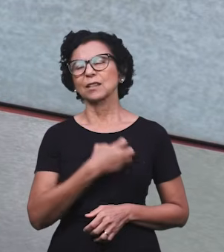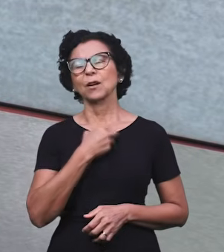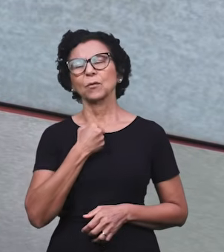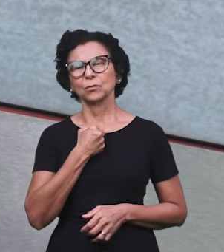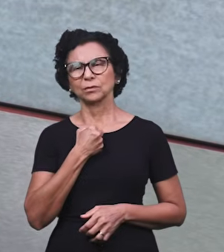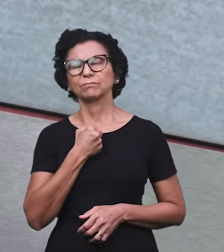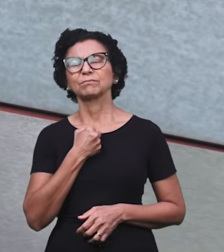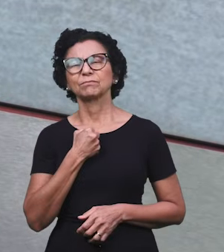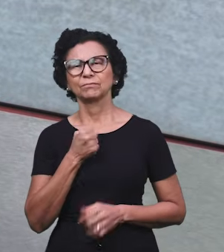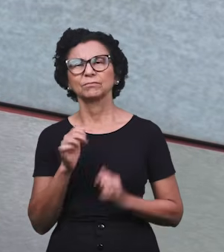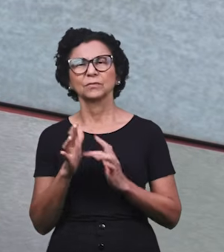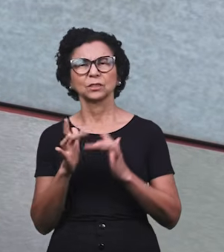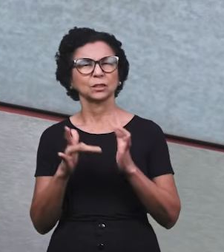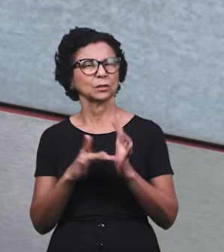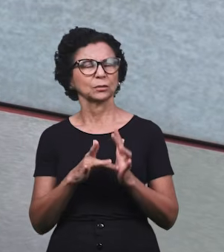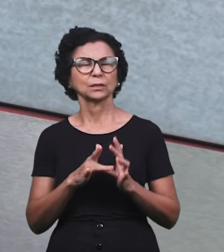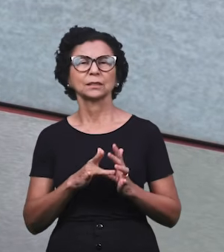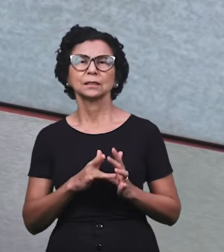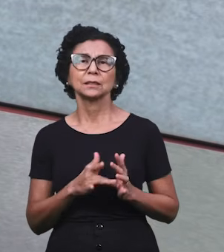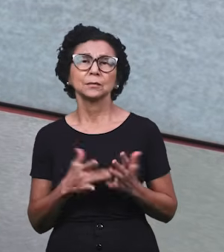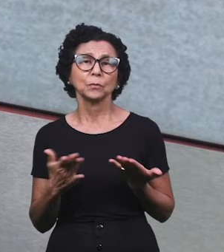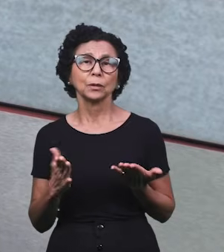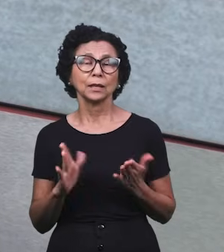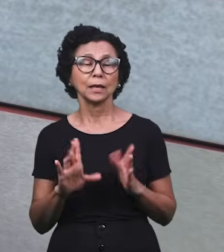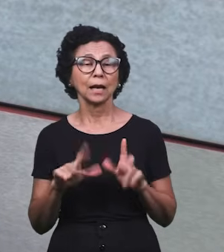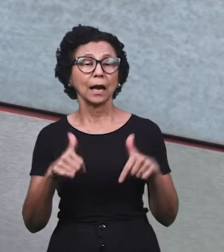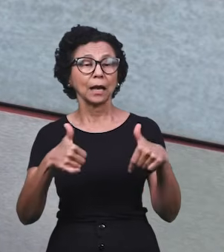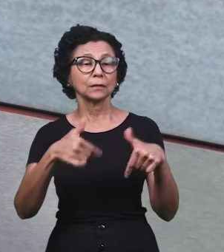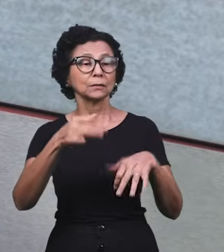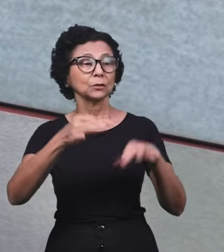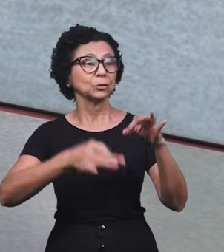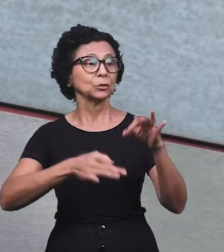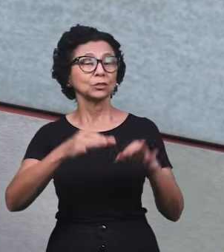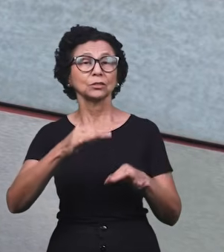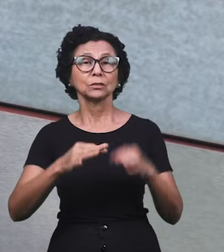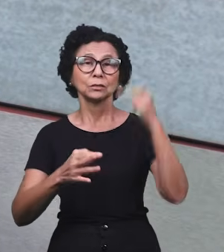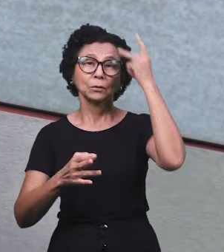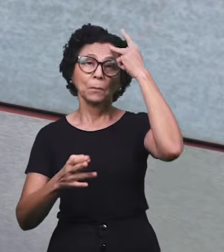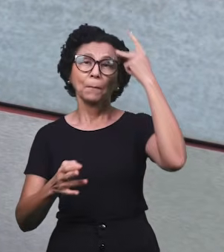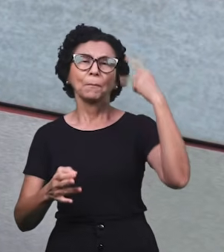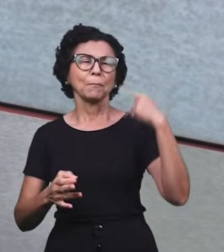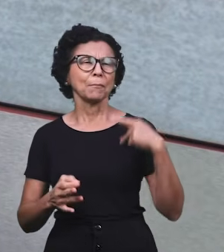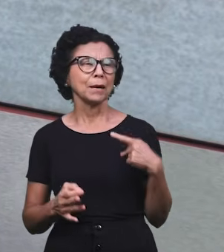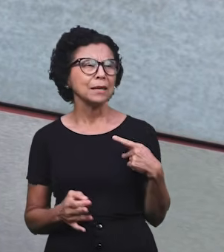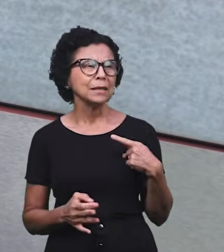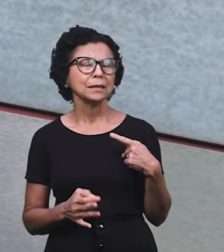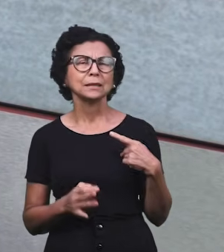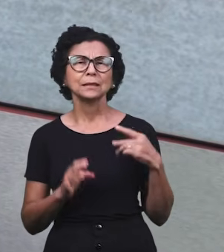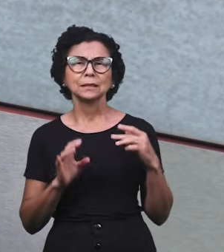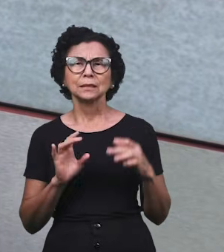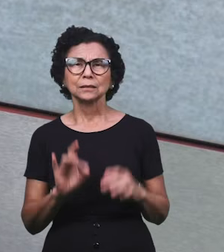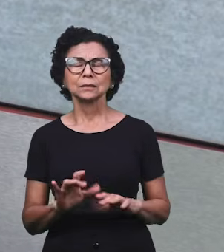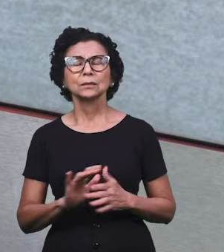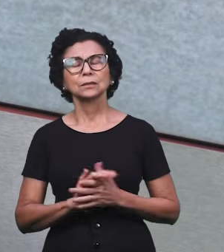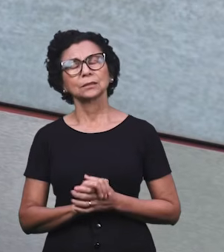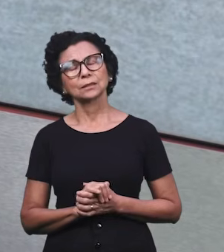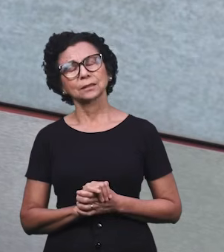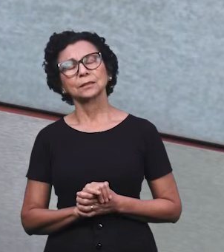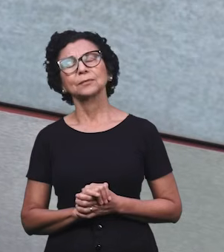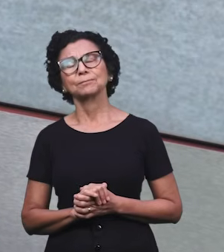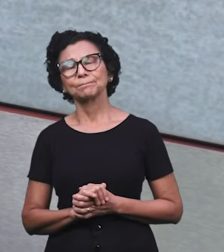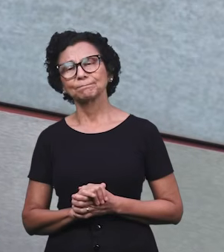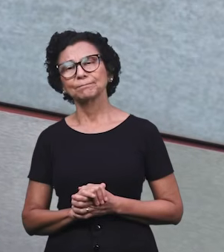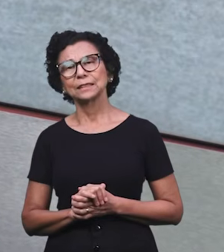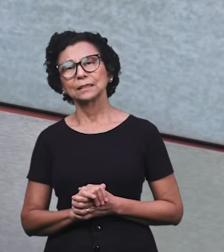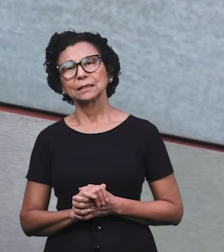Cristo por causa dos seus atos de justiça humana. Elas fazem tudo para que, através de seus atos de